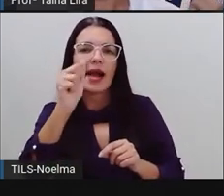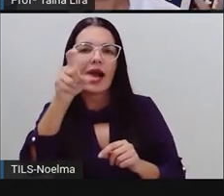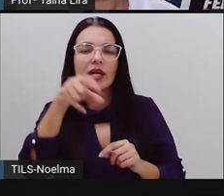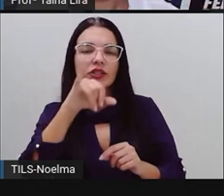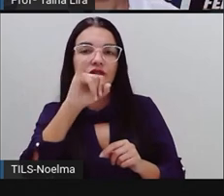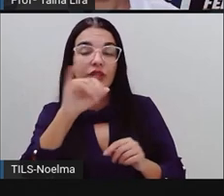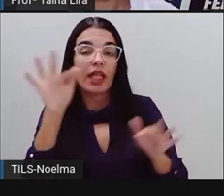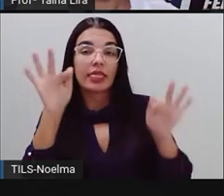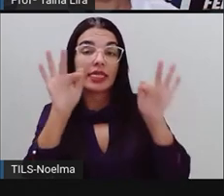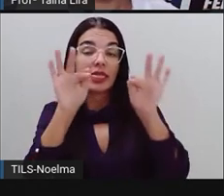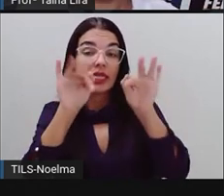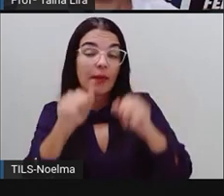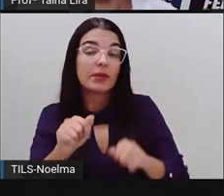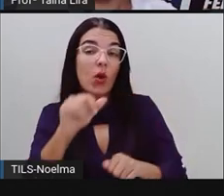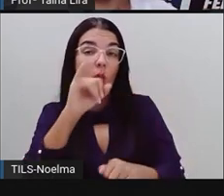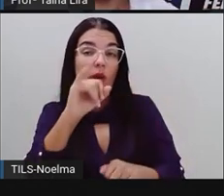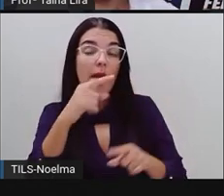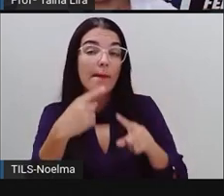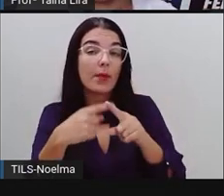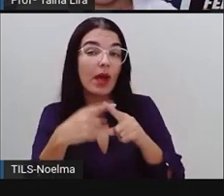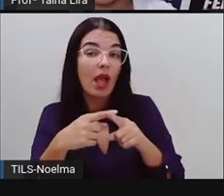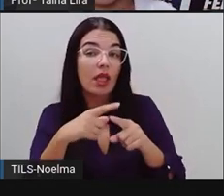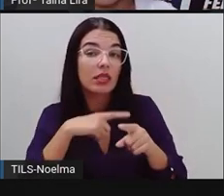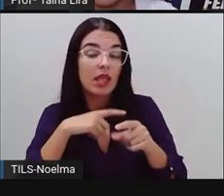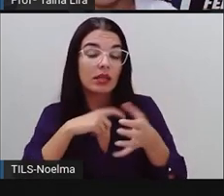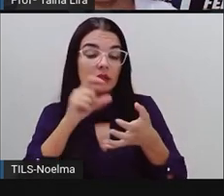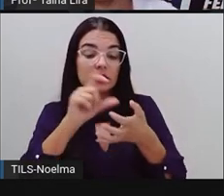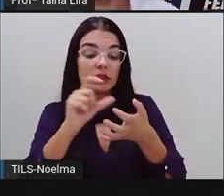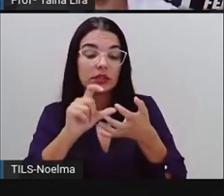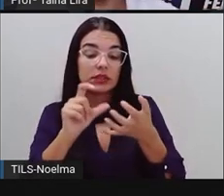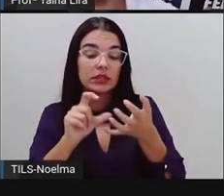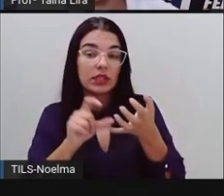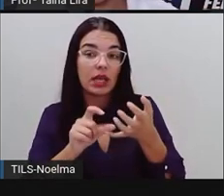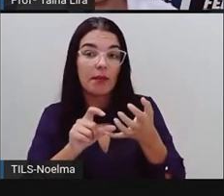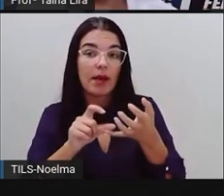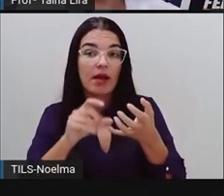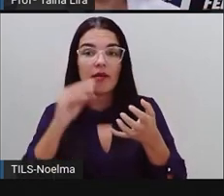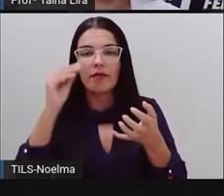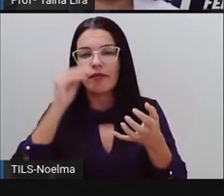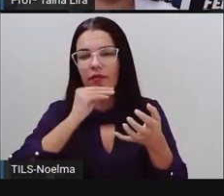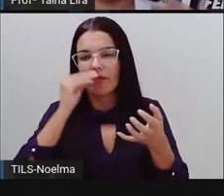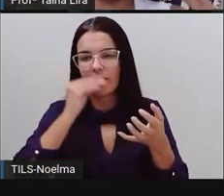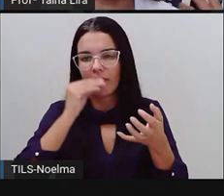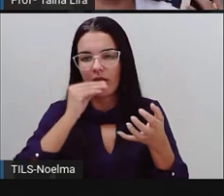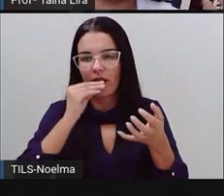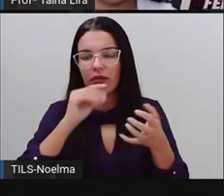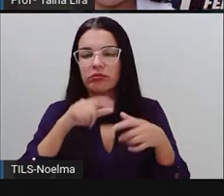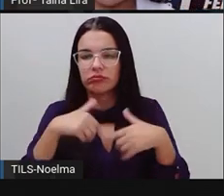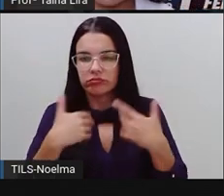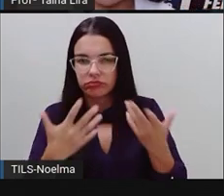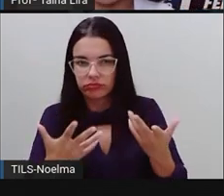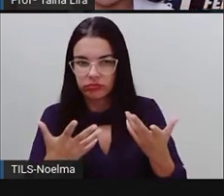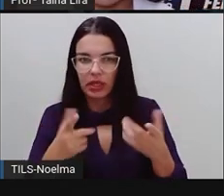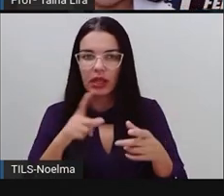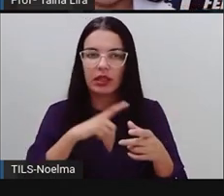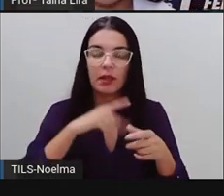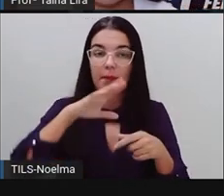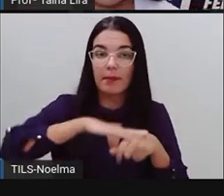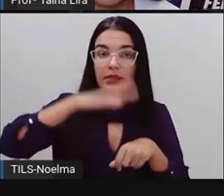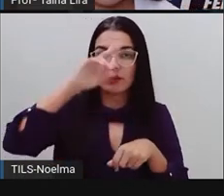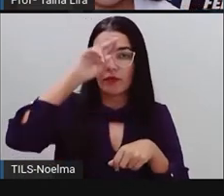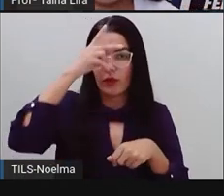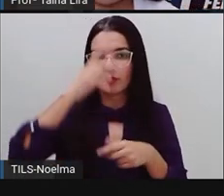terminou com hiper tem uma sílaba forte já maionese terminou com É porque tem uma sílaba fraca